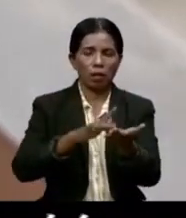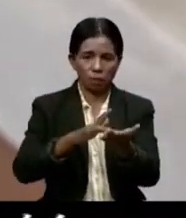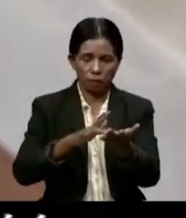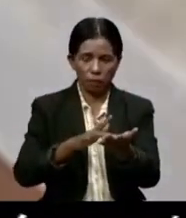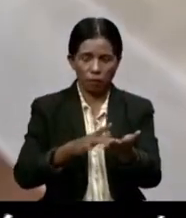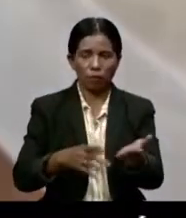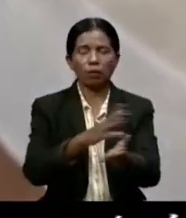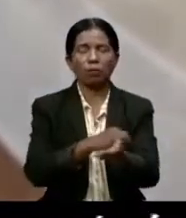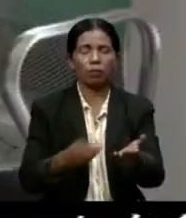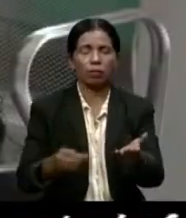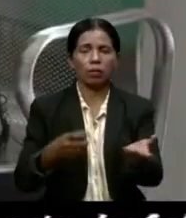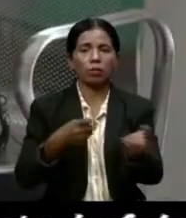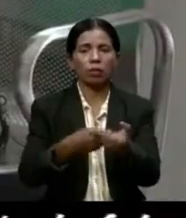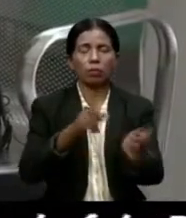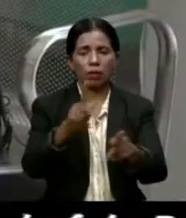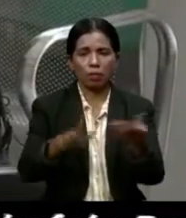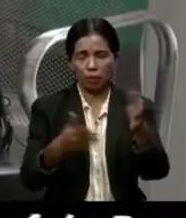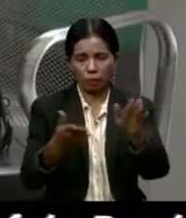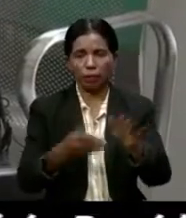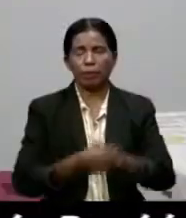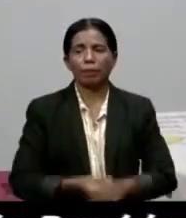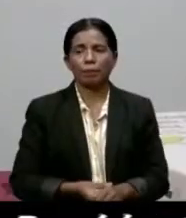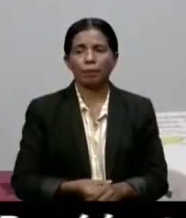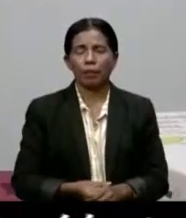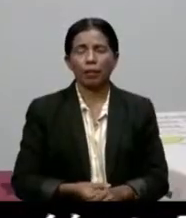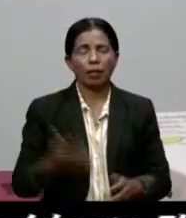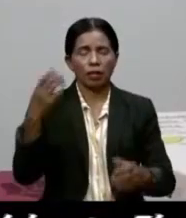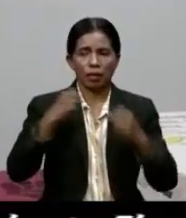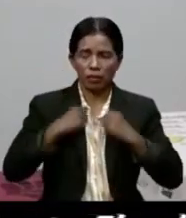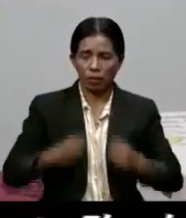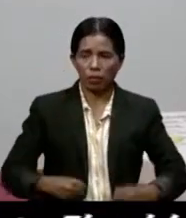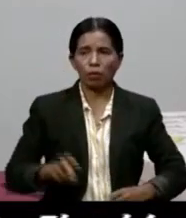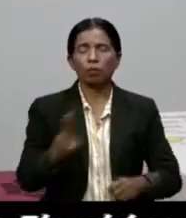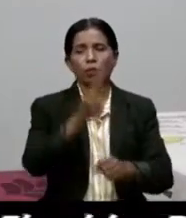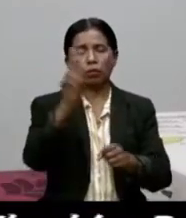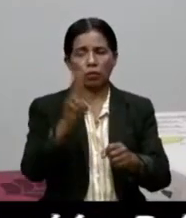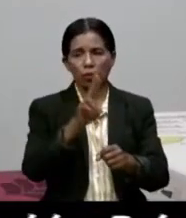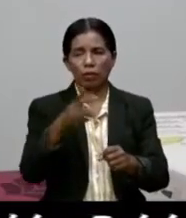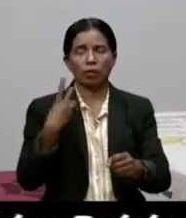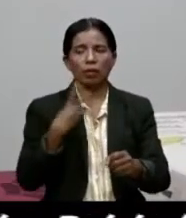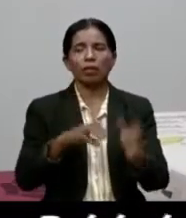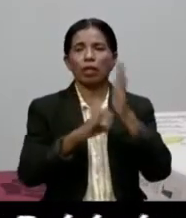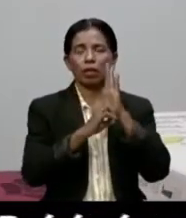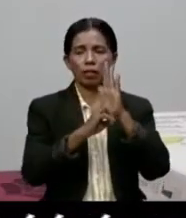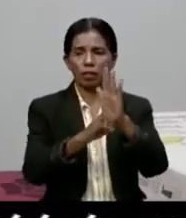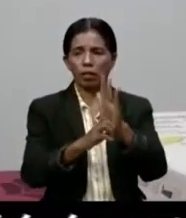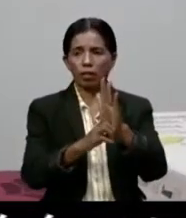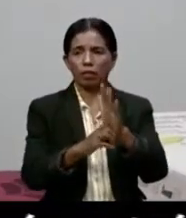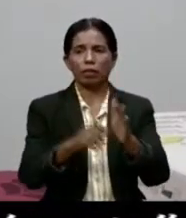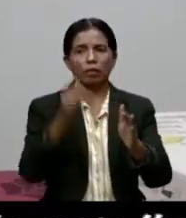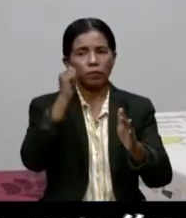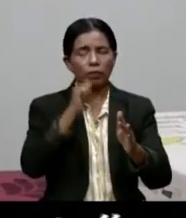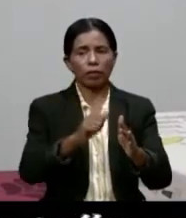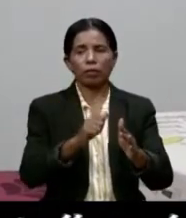ou de preserva Matezin. Ulung nene ya part saudi nene utiliza para atu ita por exemplo feto ya